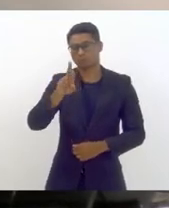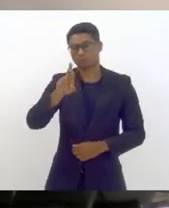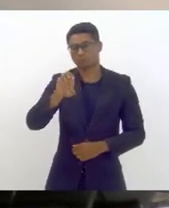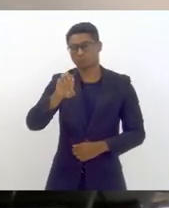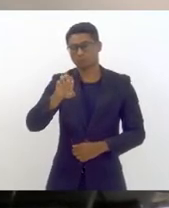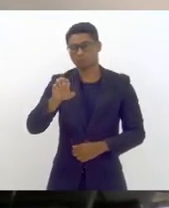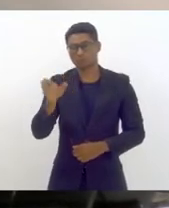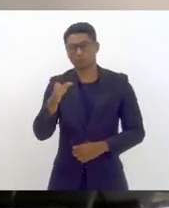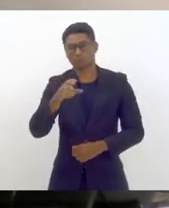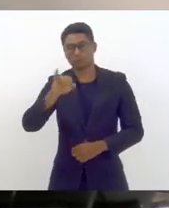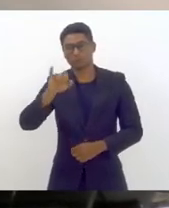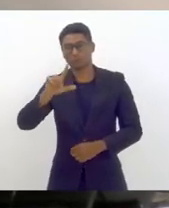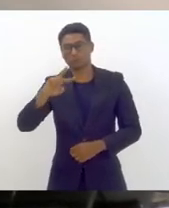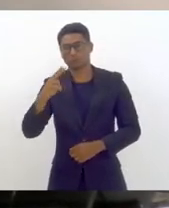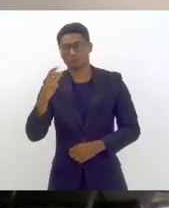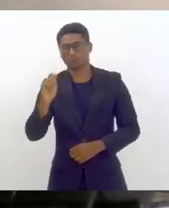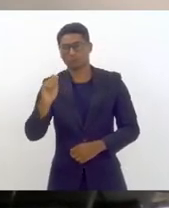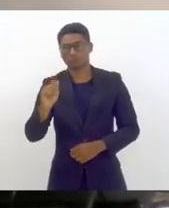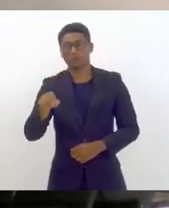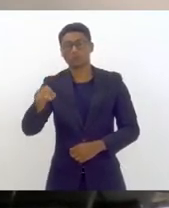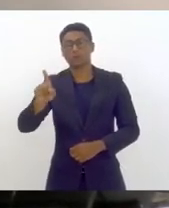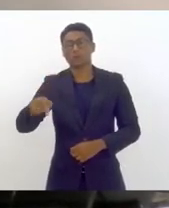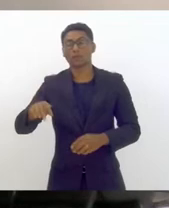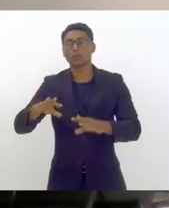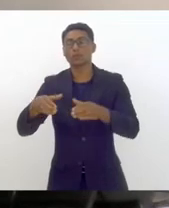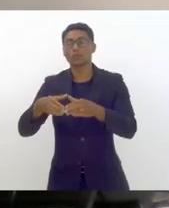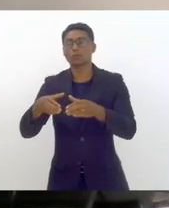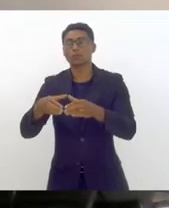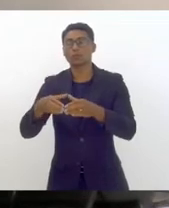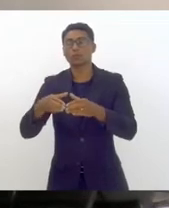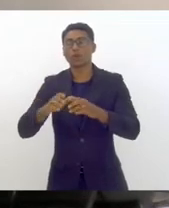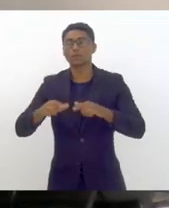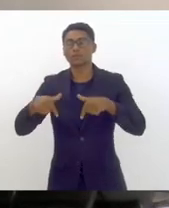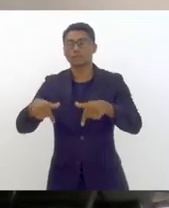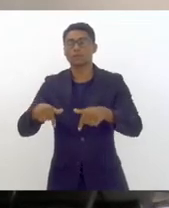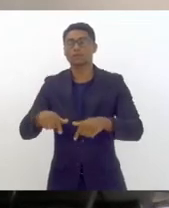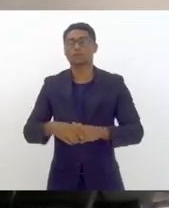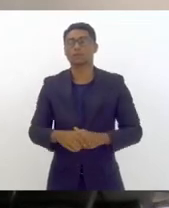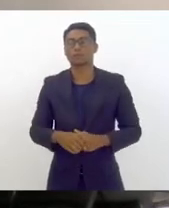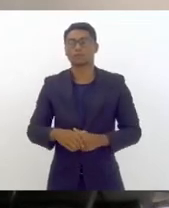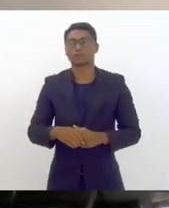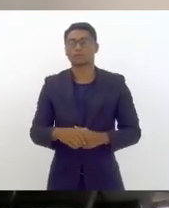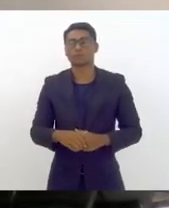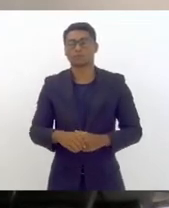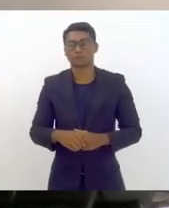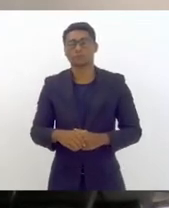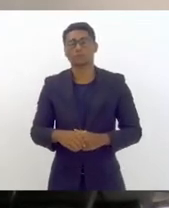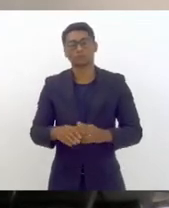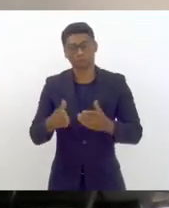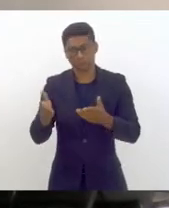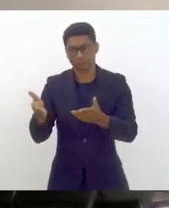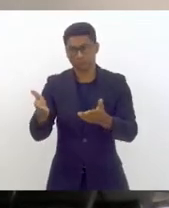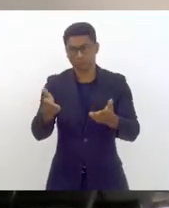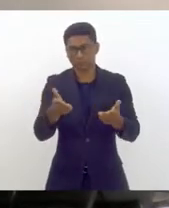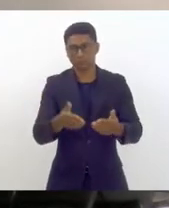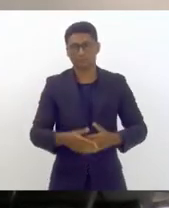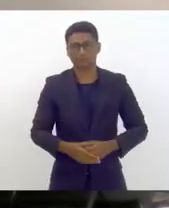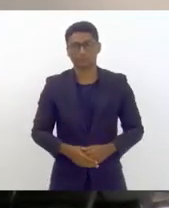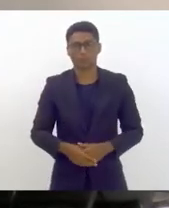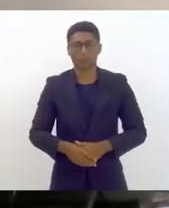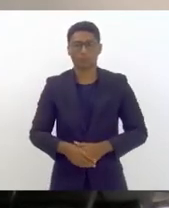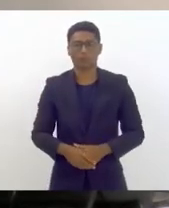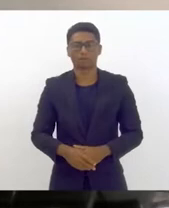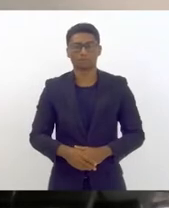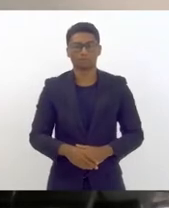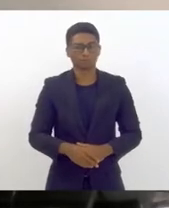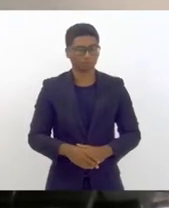é do Grupo de Ação Ecológica. Senhor André, com a palavra, então, André Ilha.